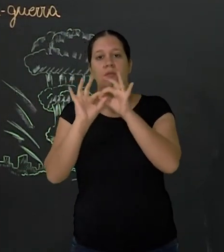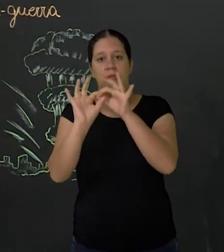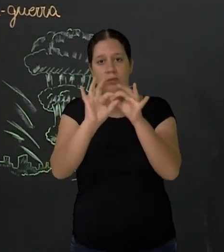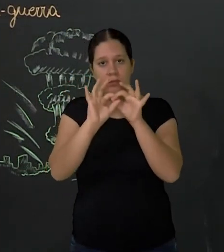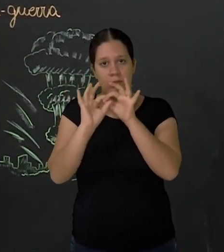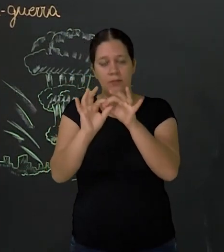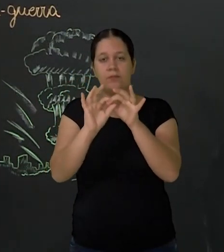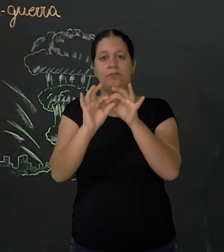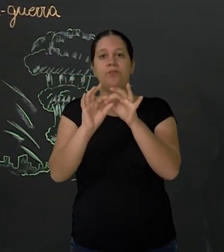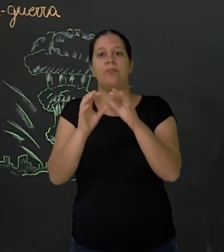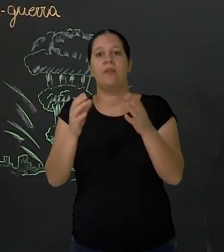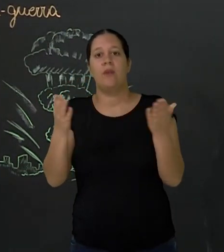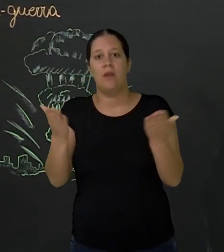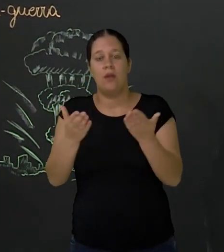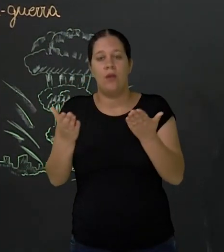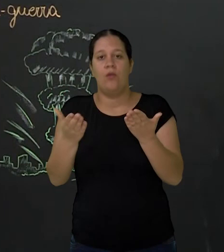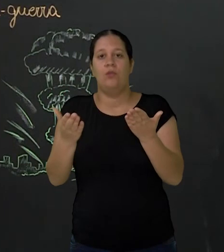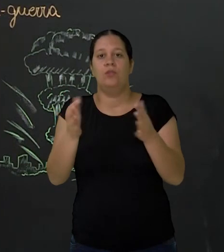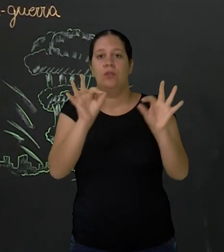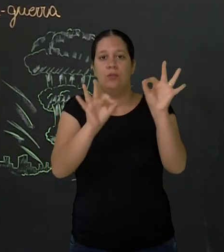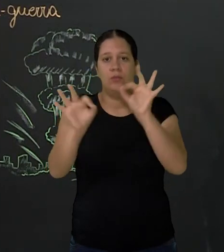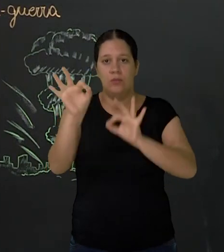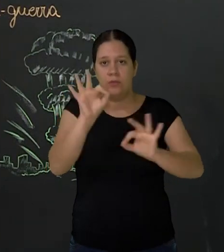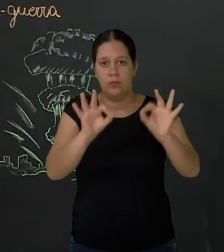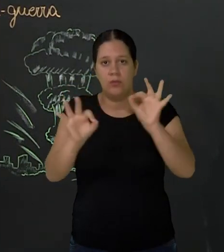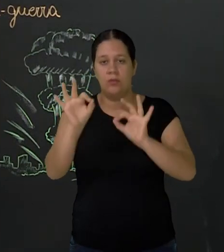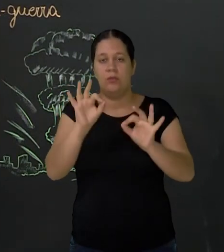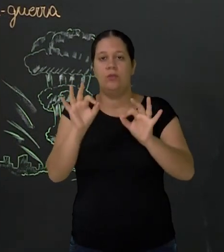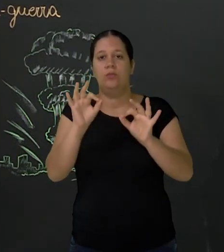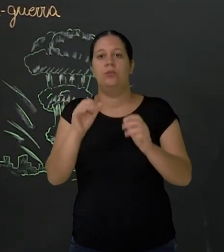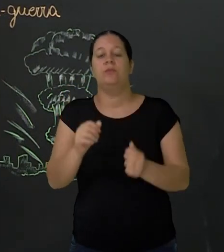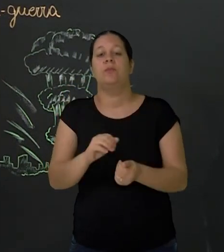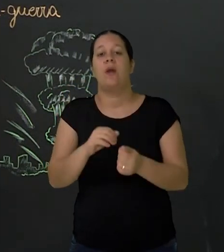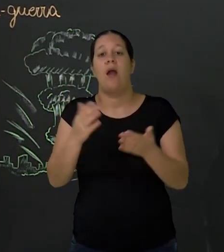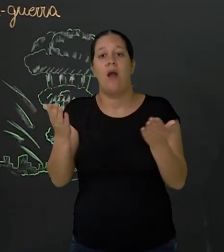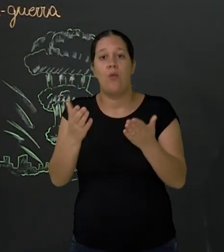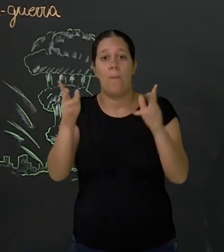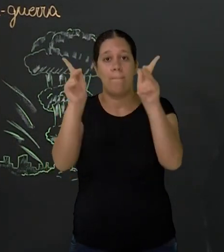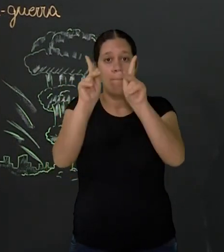das Nações Unidas, que existe até hoje como um organismo